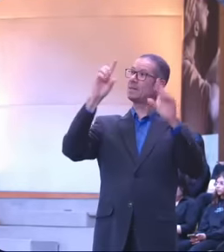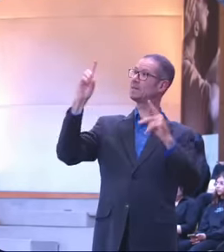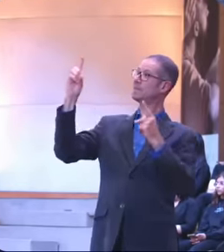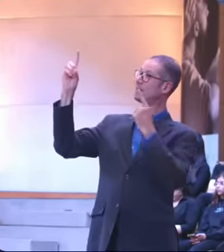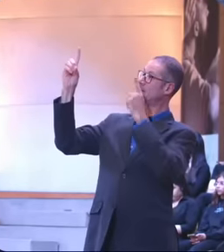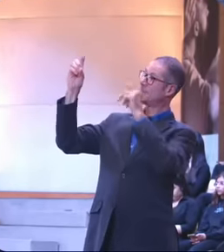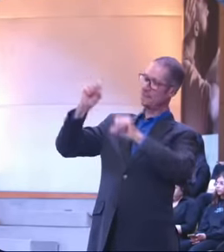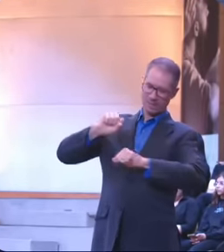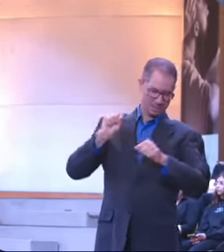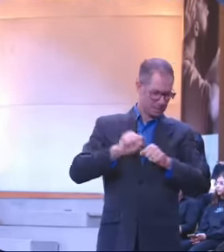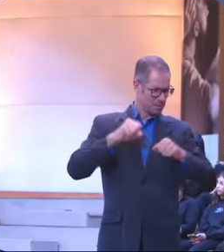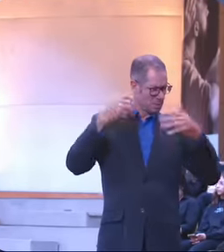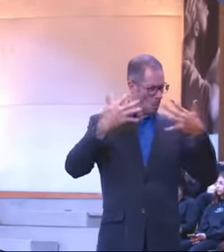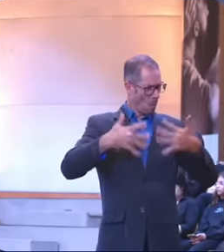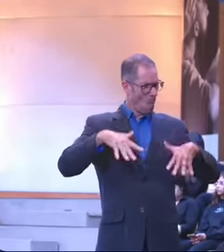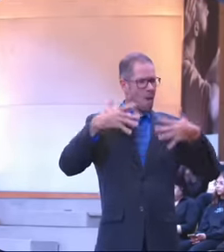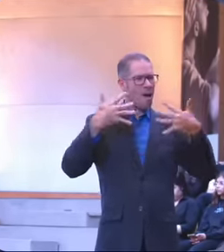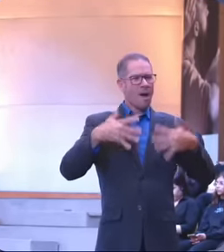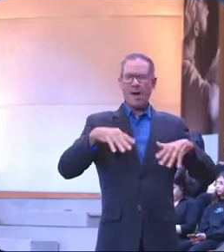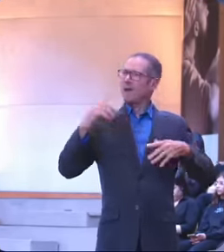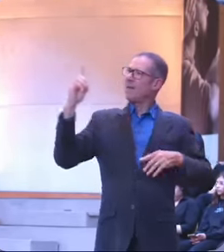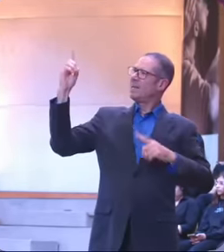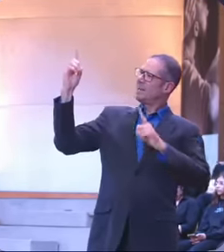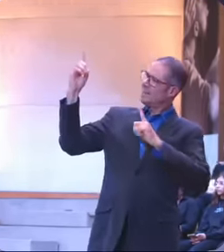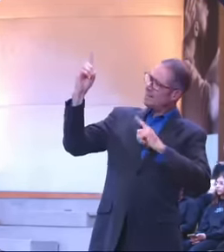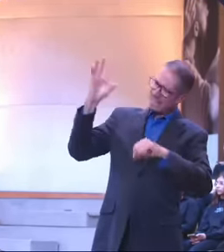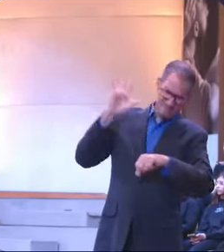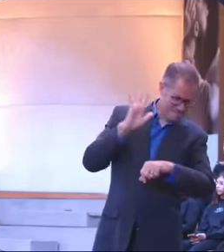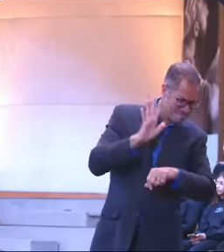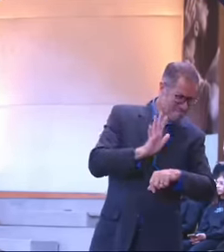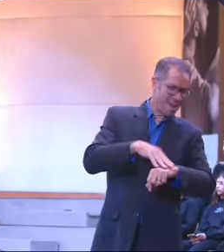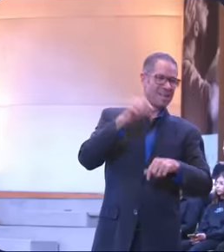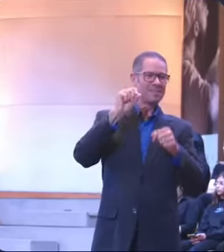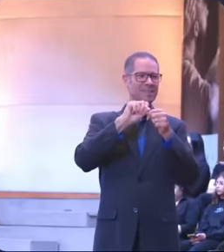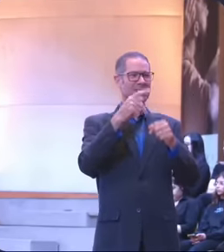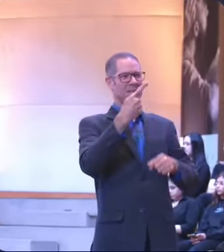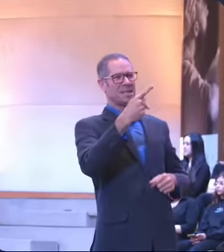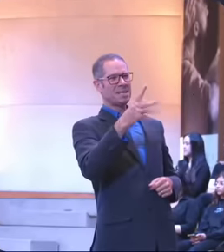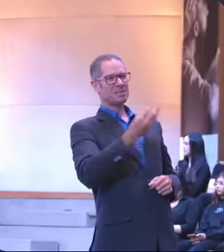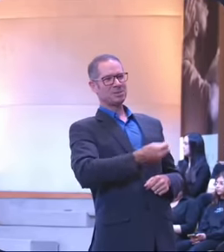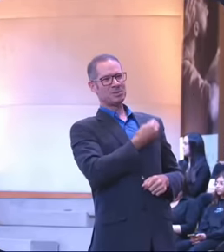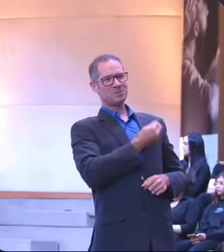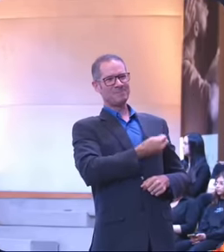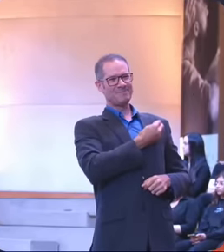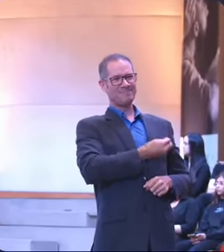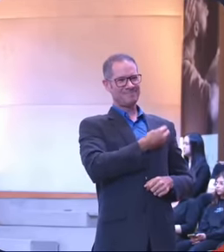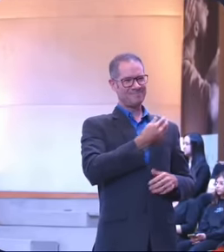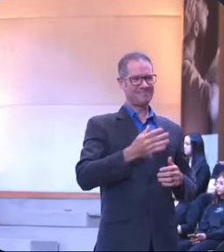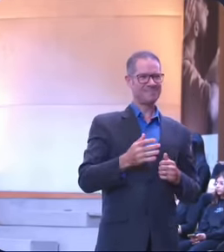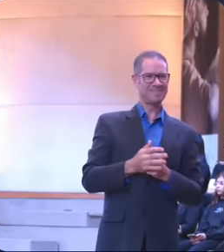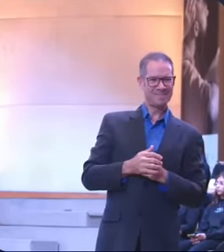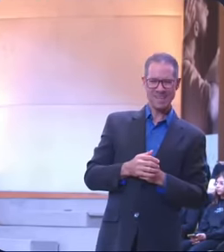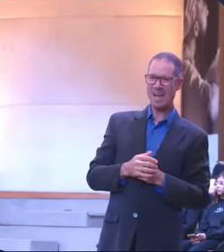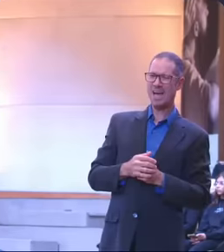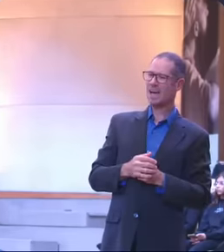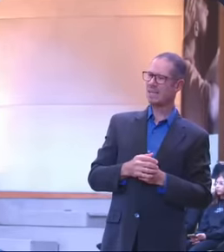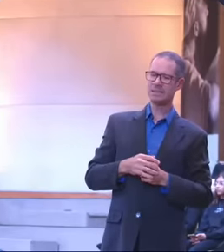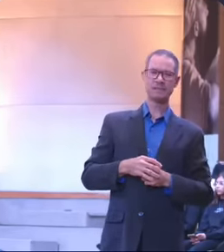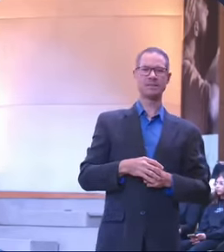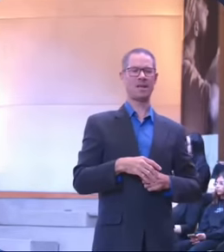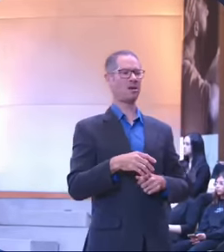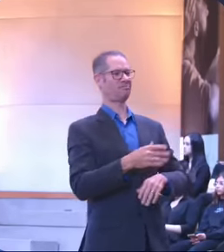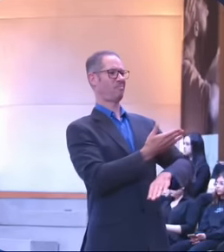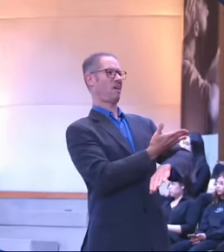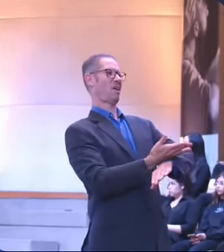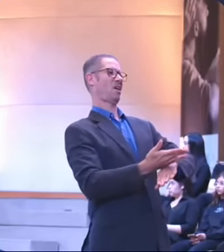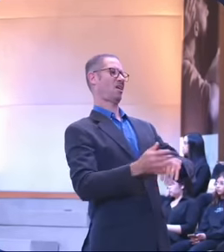tremenda e que Ele tem muito mais para fazer na tua vida. Então não se acomode não,